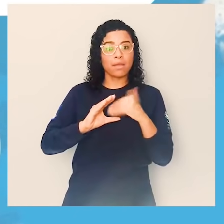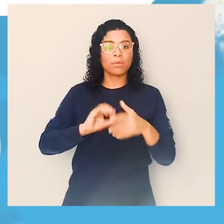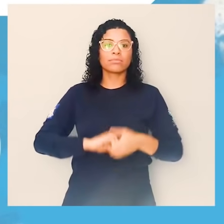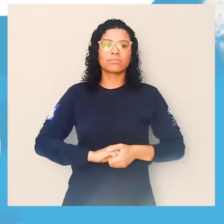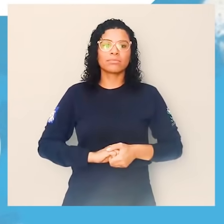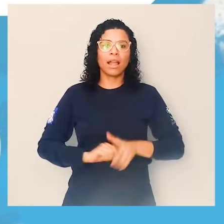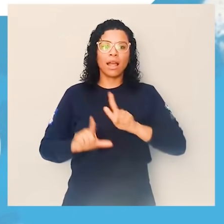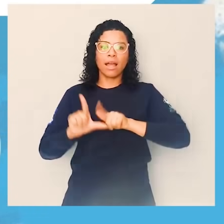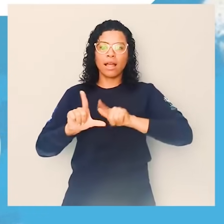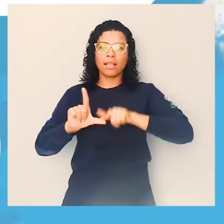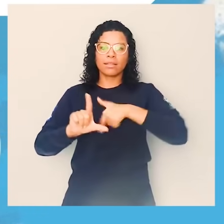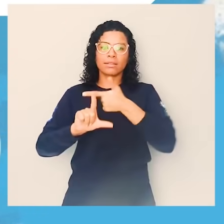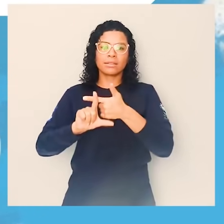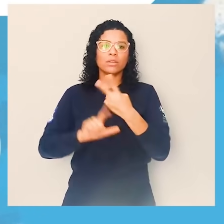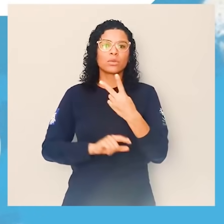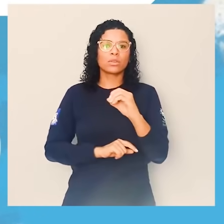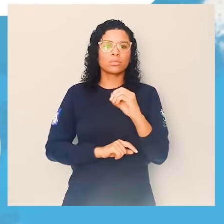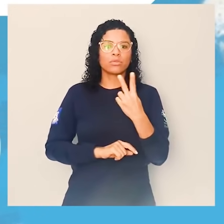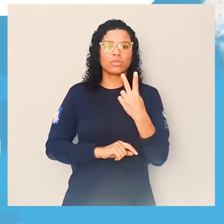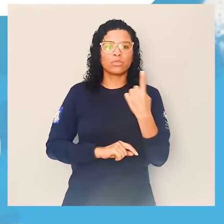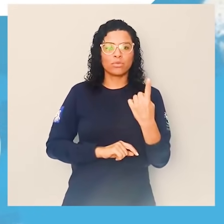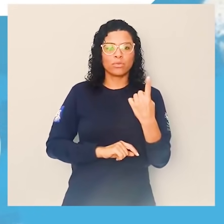das letras,